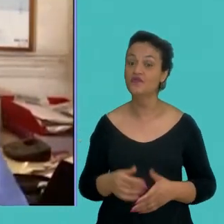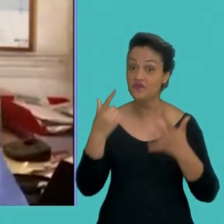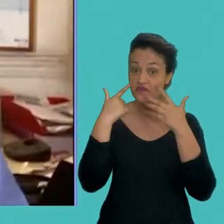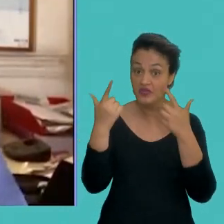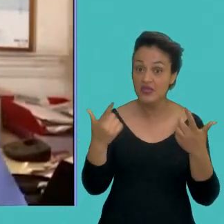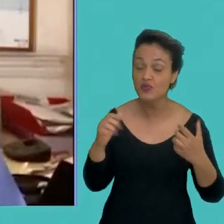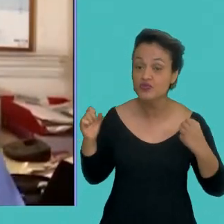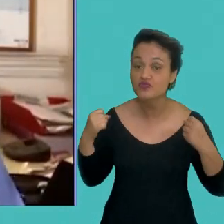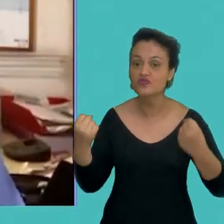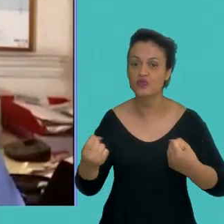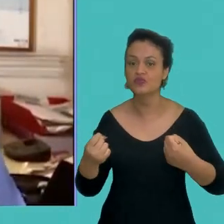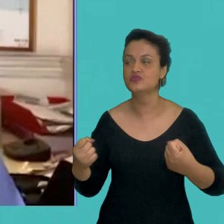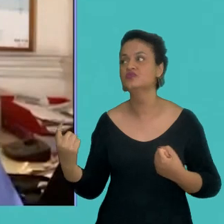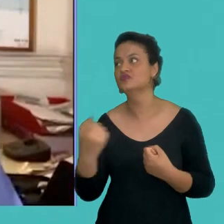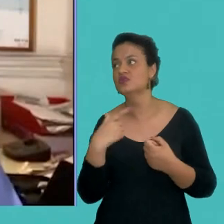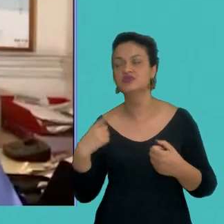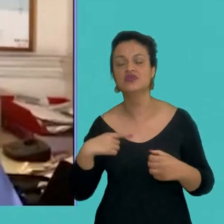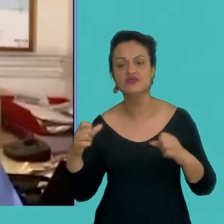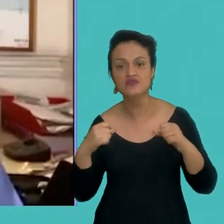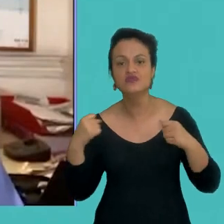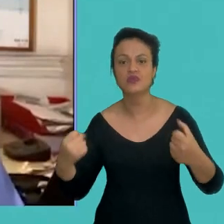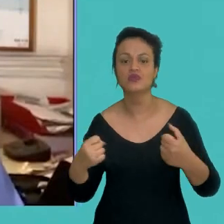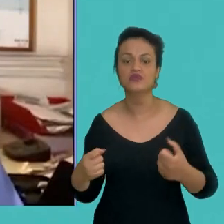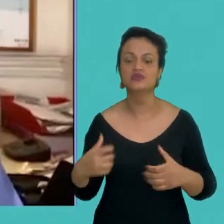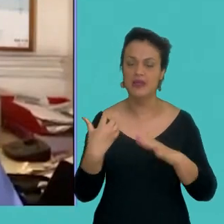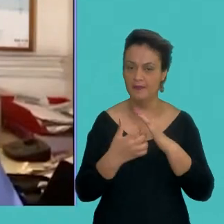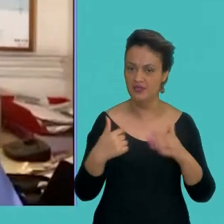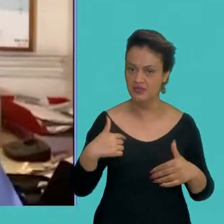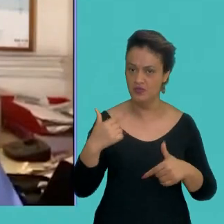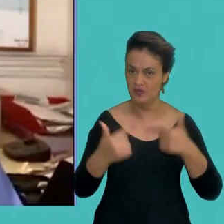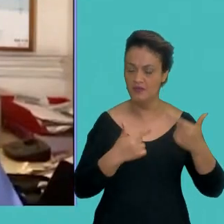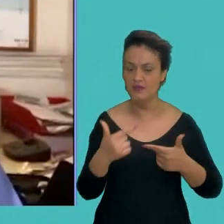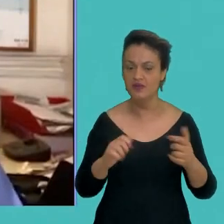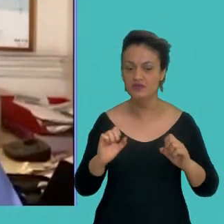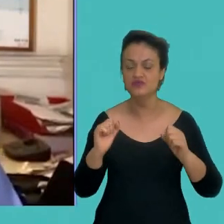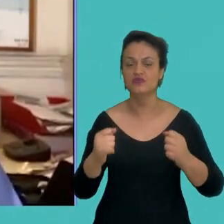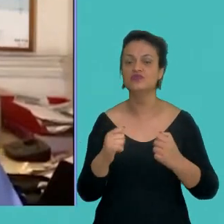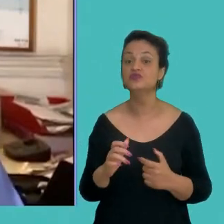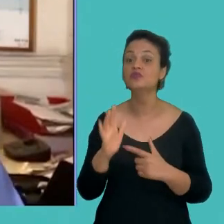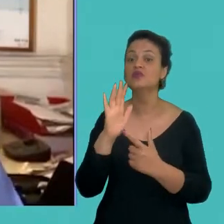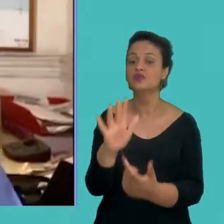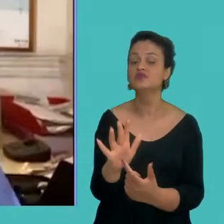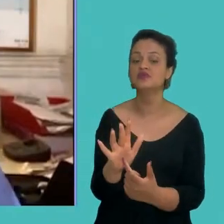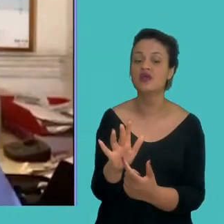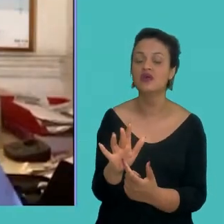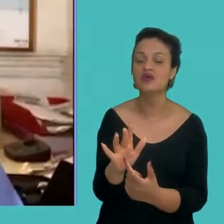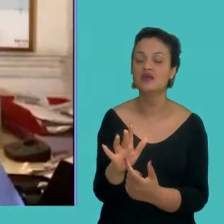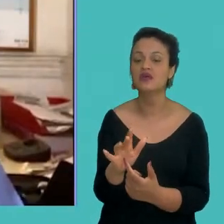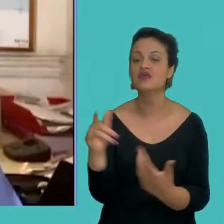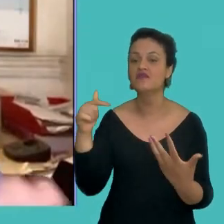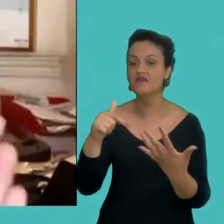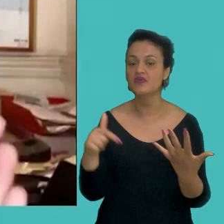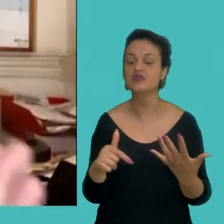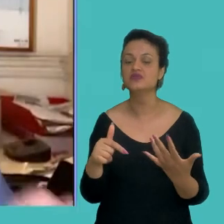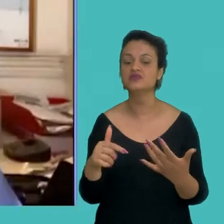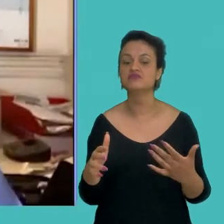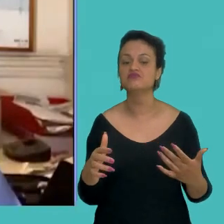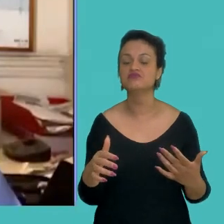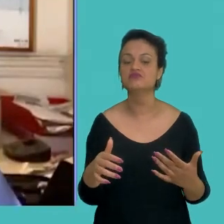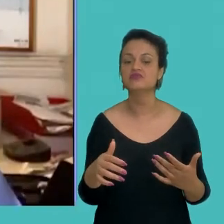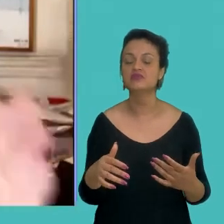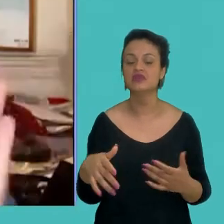público. Vejam o esforço que a gente teve lá na empresa onde eu estou trabalhando hoje de trazer